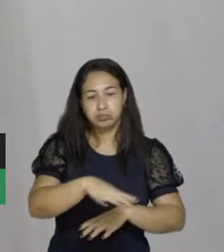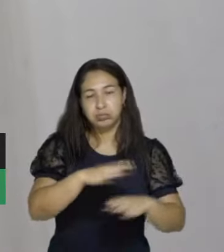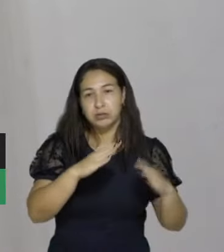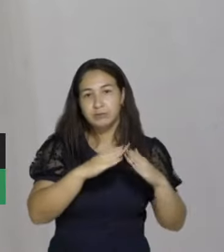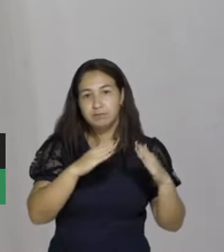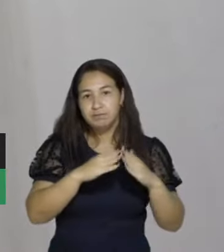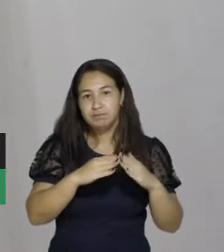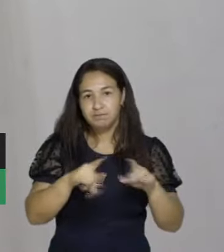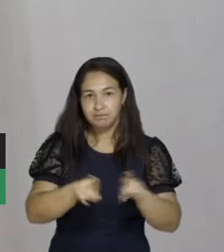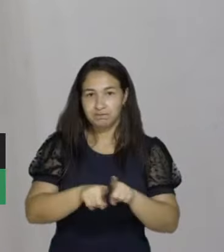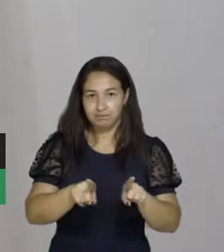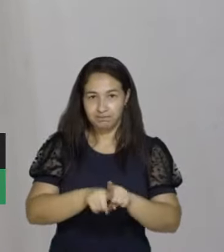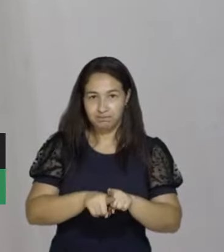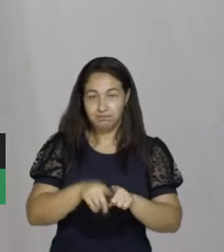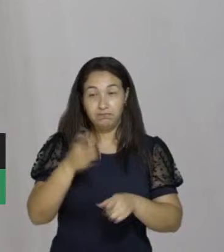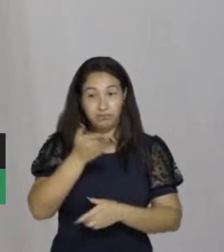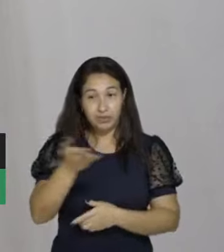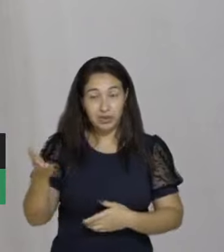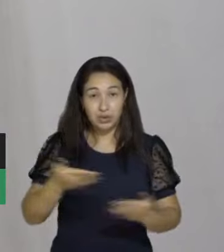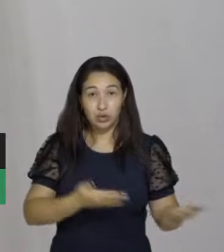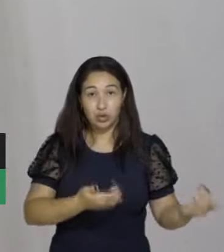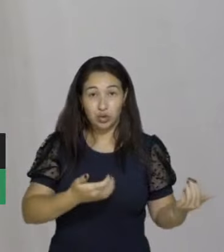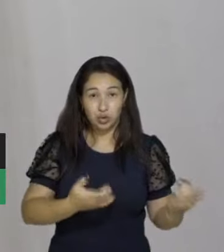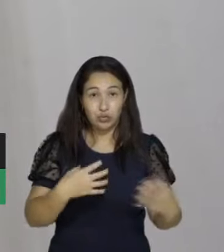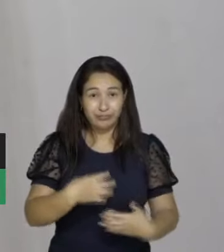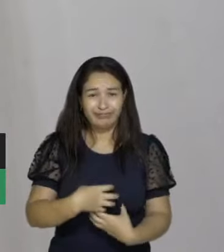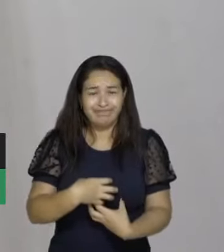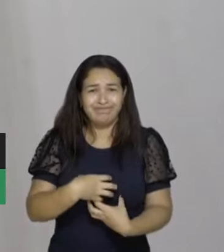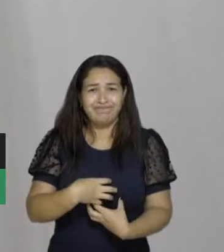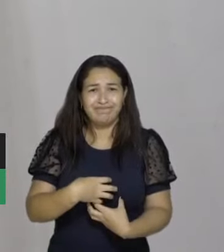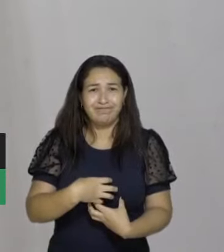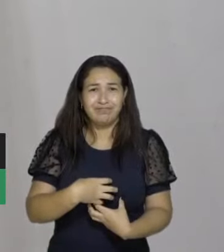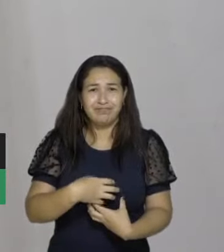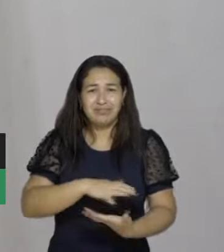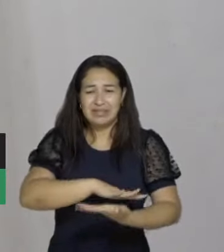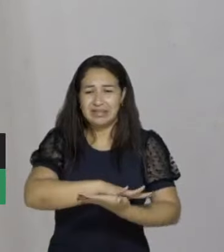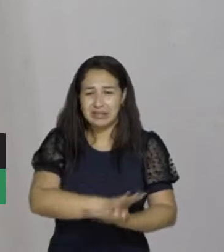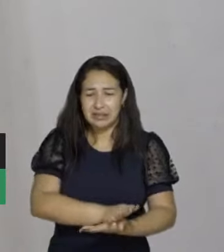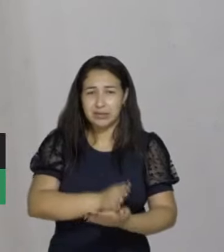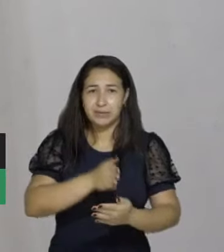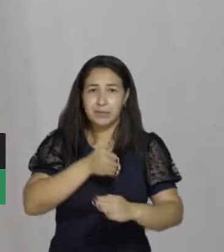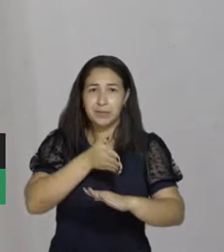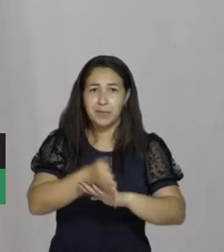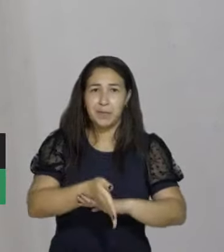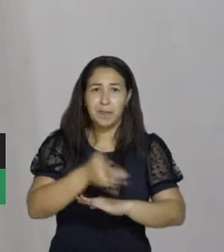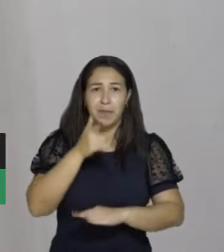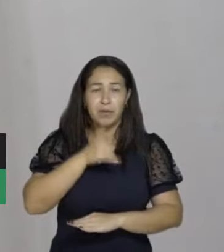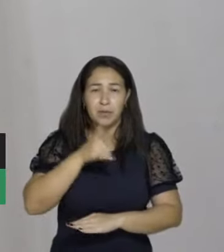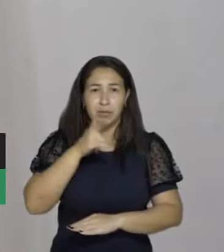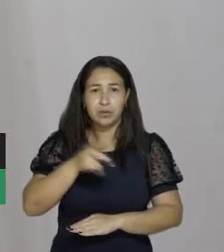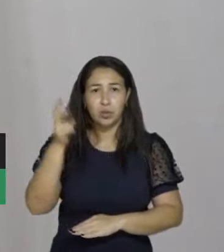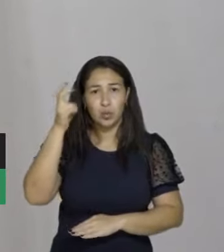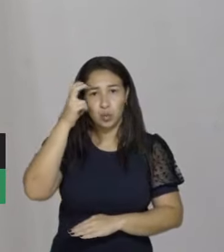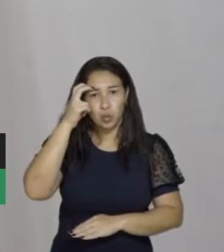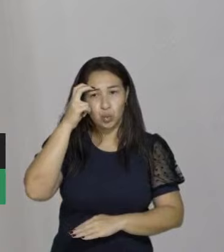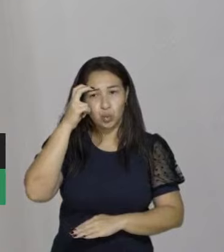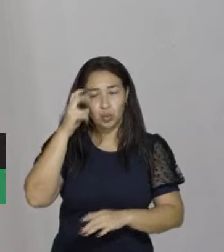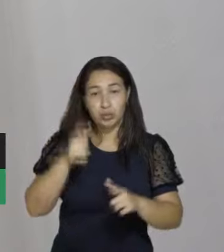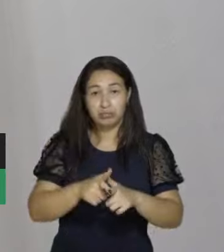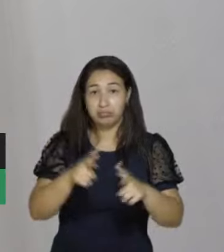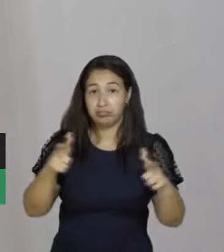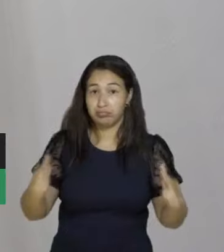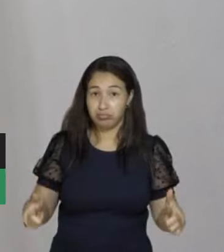que sentida pela Juventude sobre as opressões o acesso aos equipamentos de Cultura de forma Ampla e